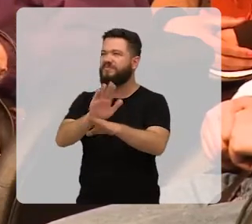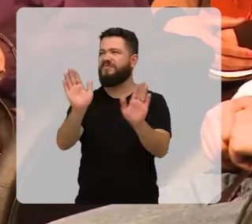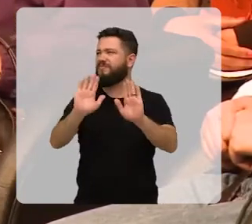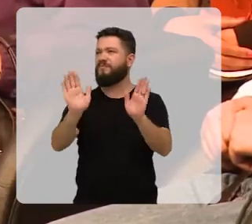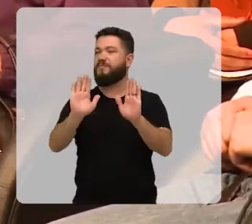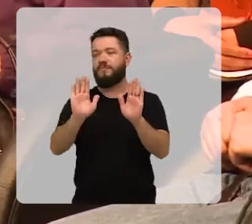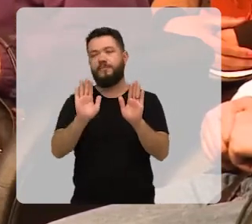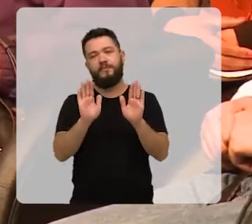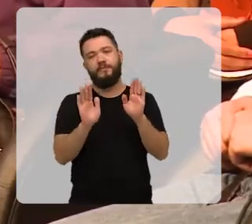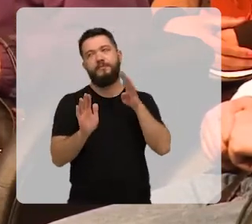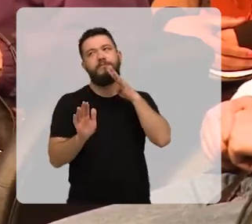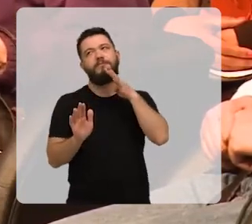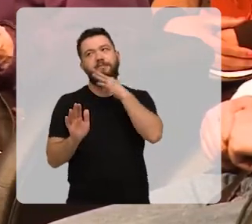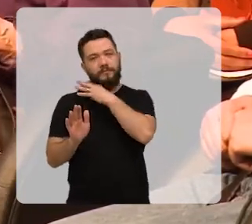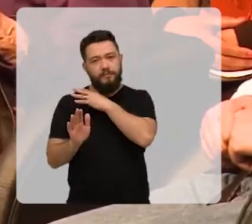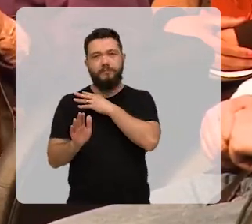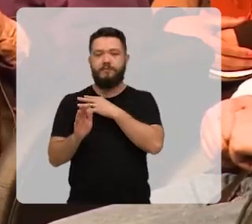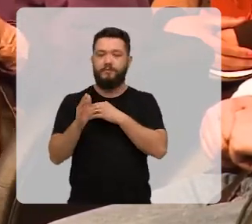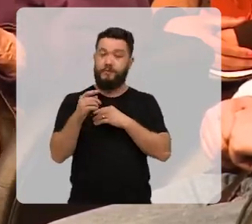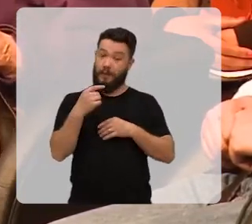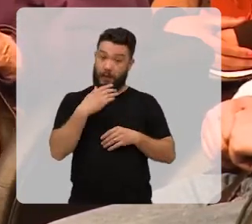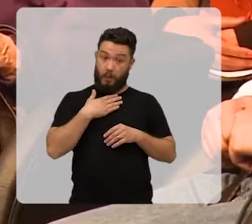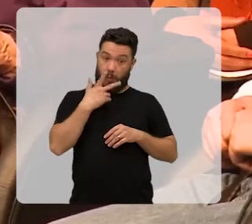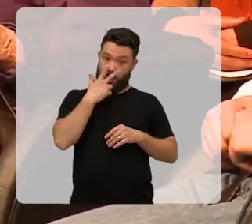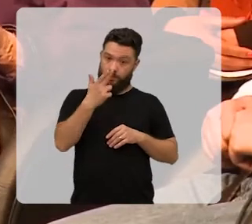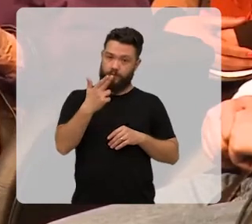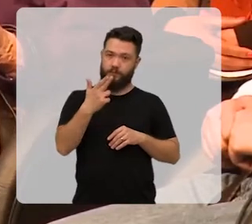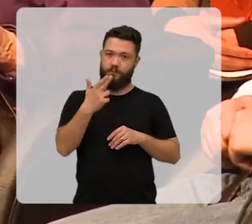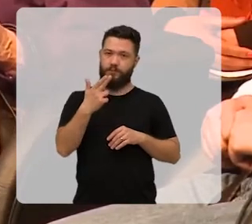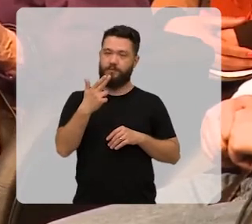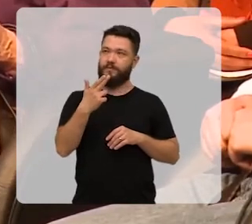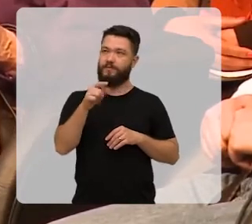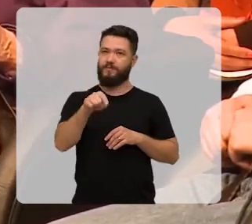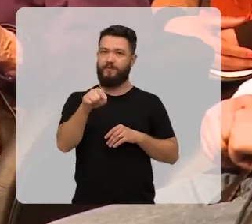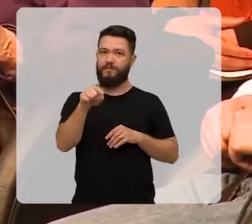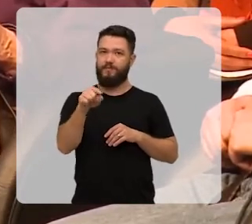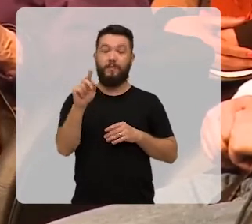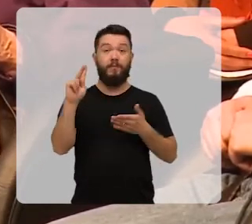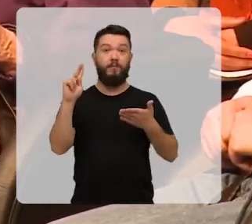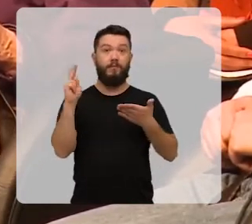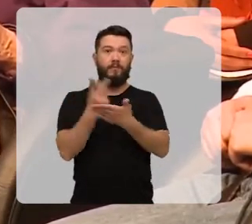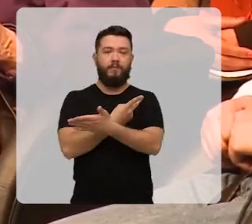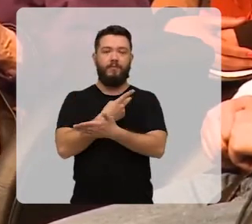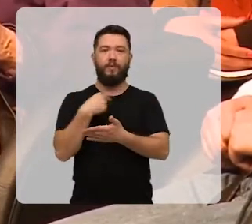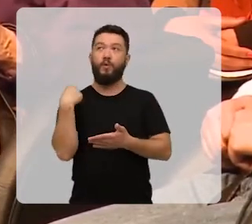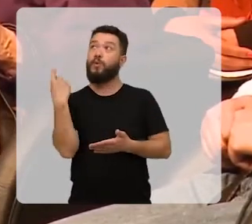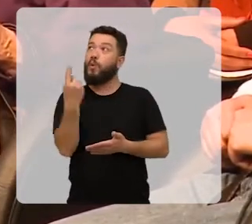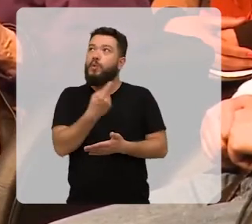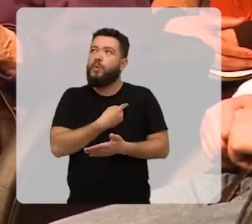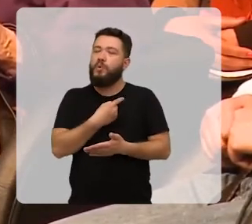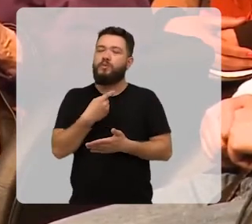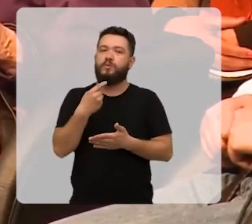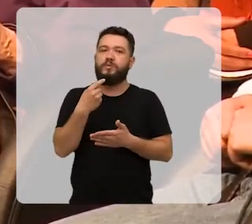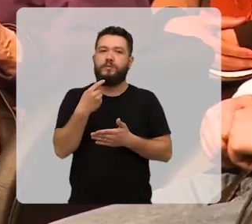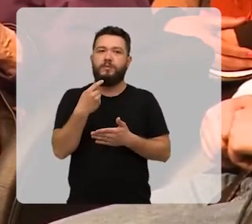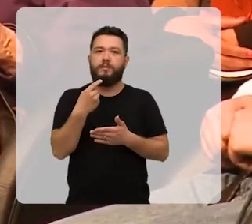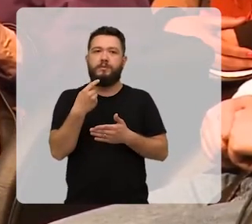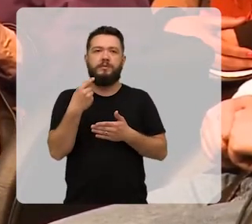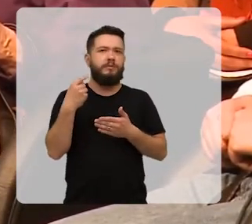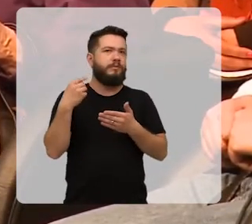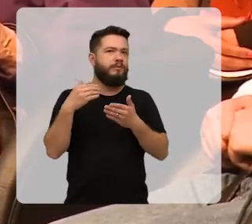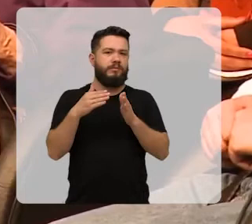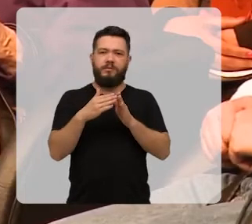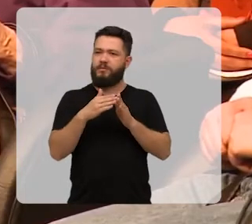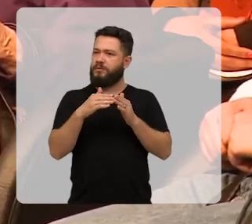mais importante para eles realmente isso foi eu